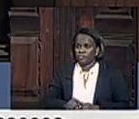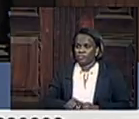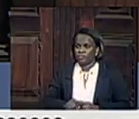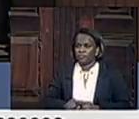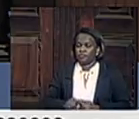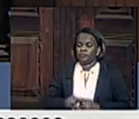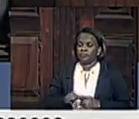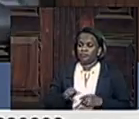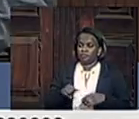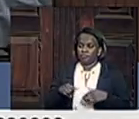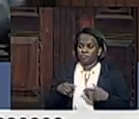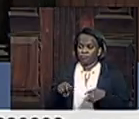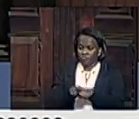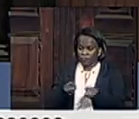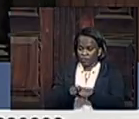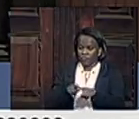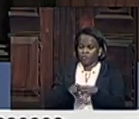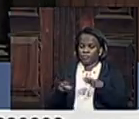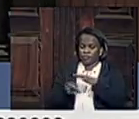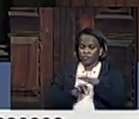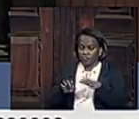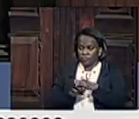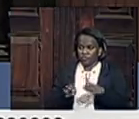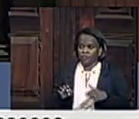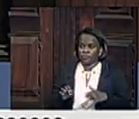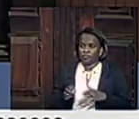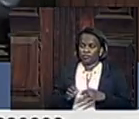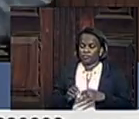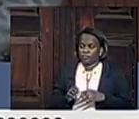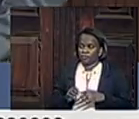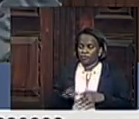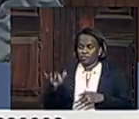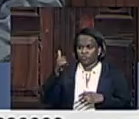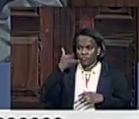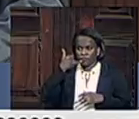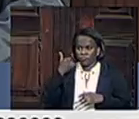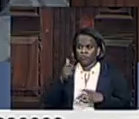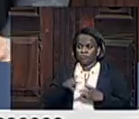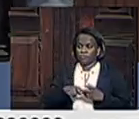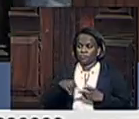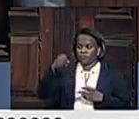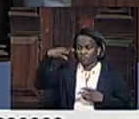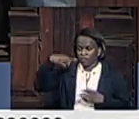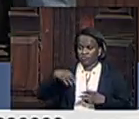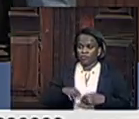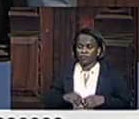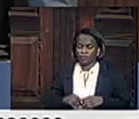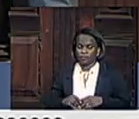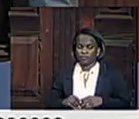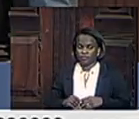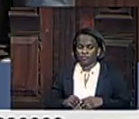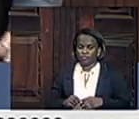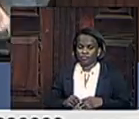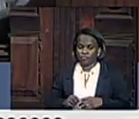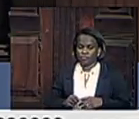E as concessionárias de telefonia e energia elétrica.